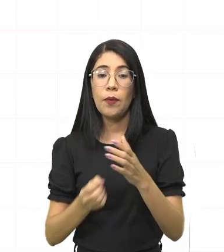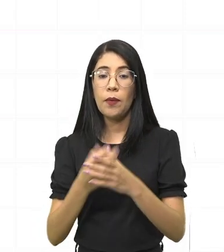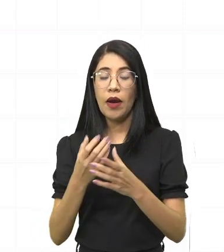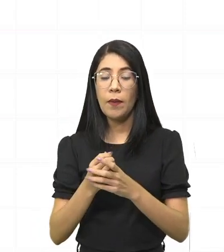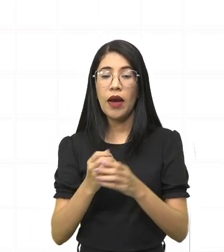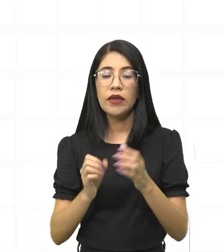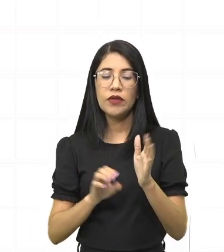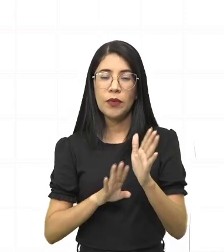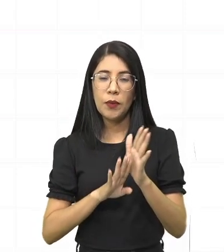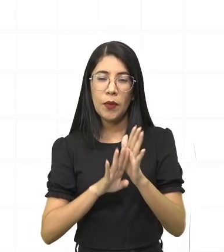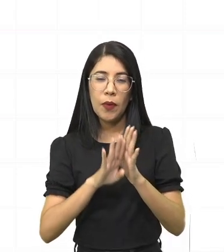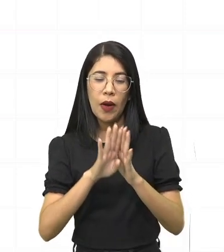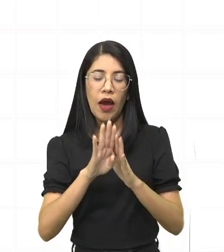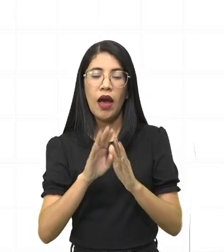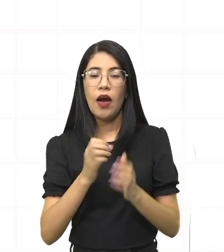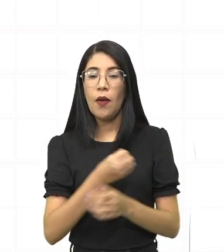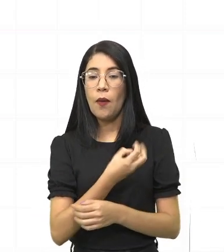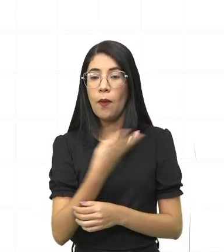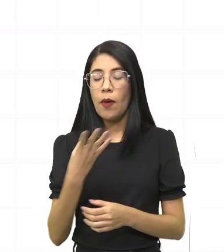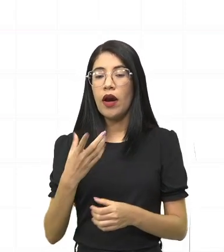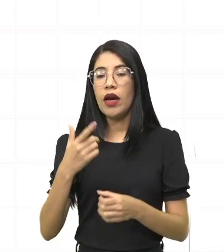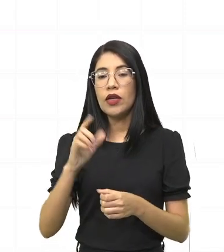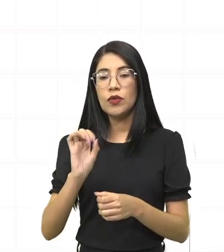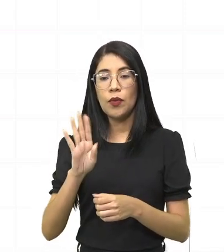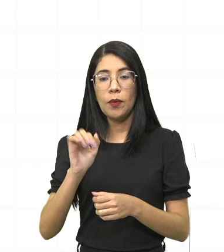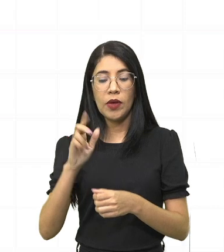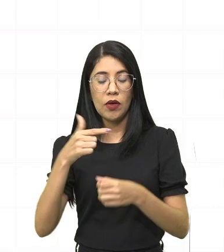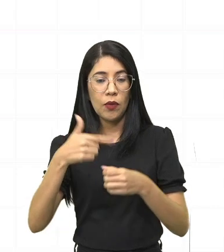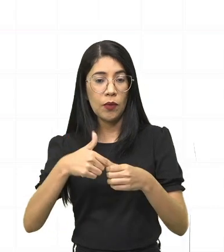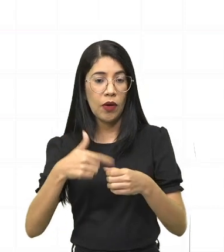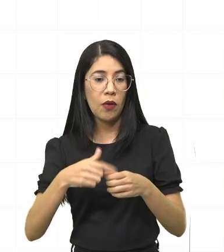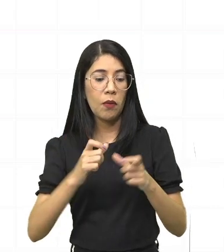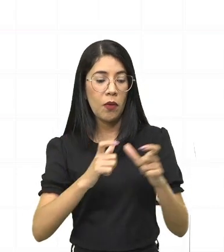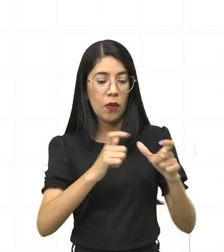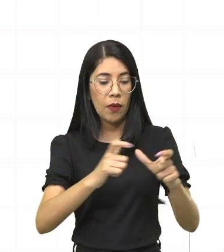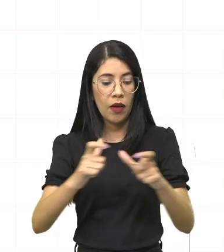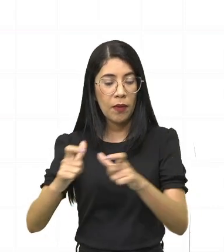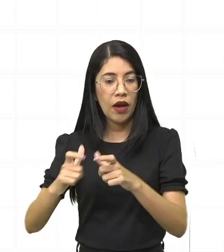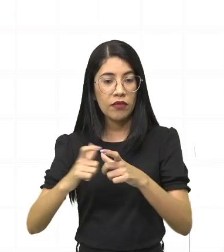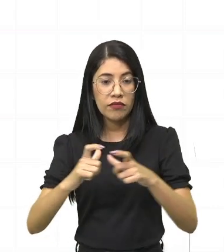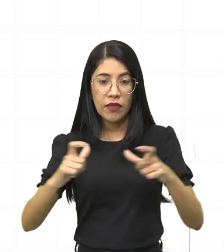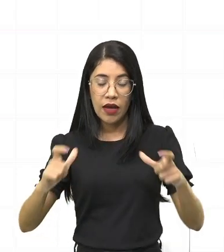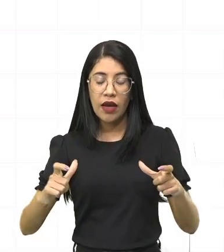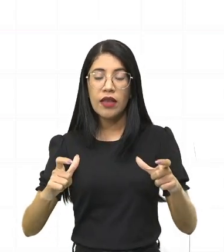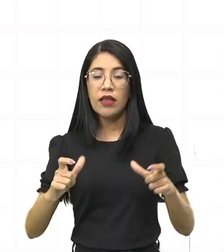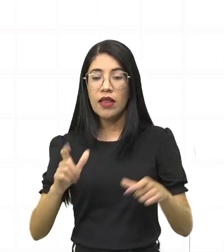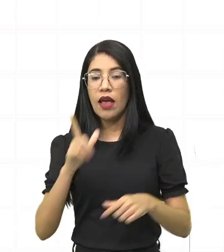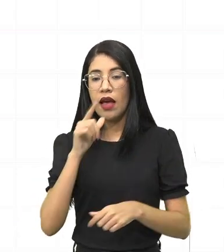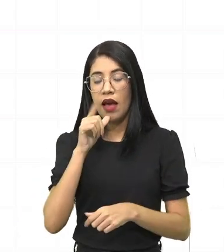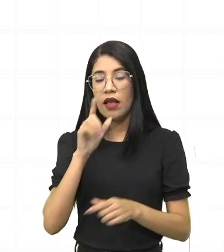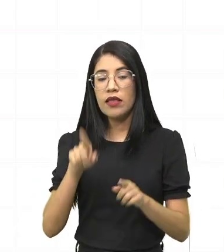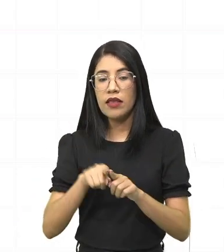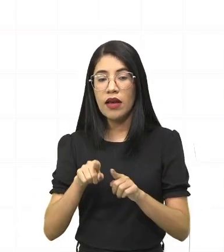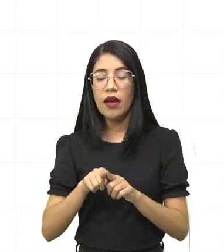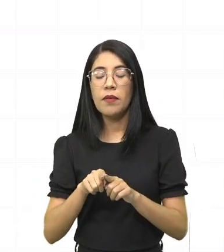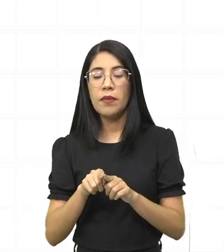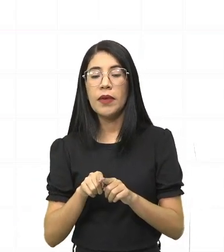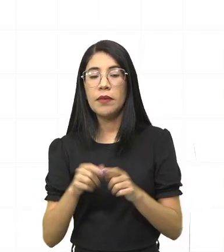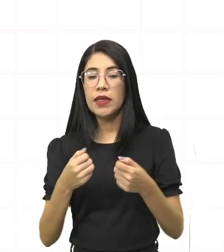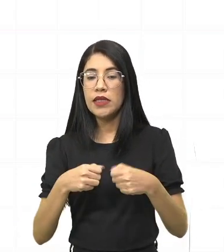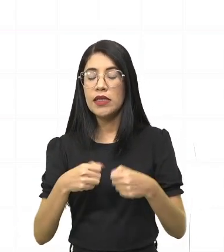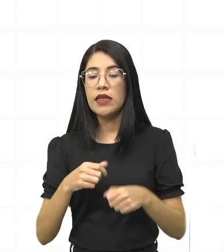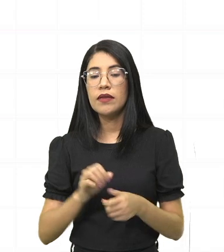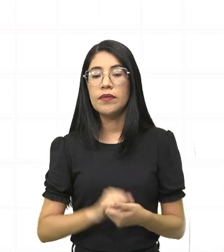larga escala de biocombustíveis, ela pode existir em grandes áreas de terra, água e fertilizantes, o que